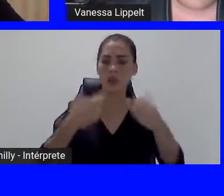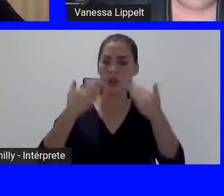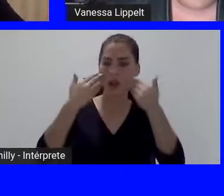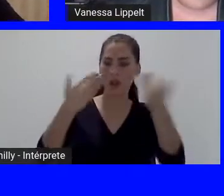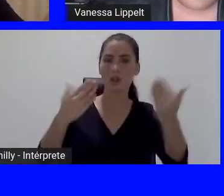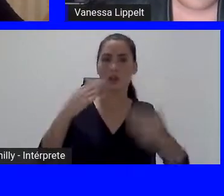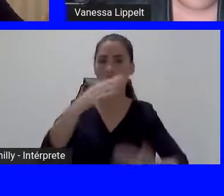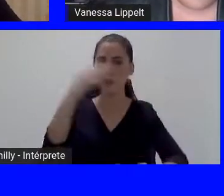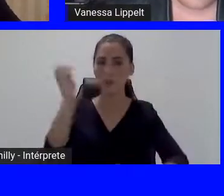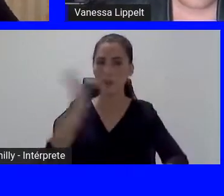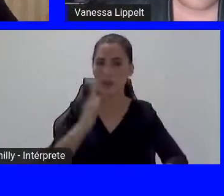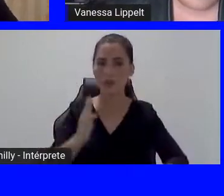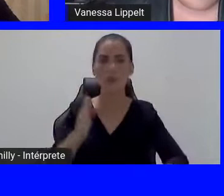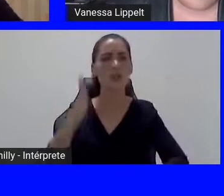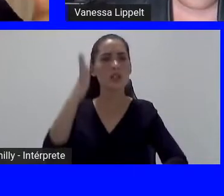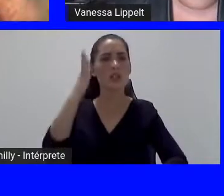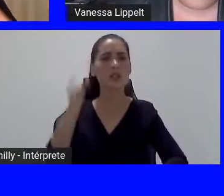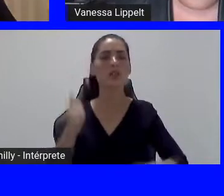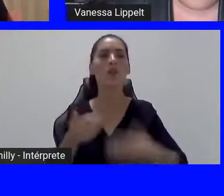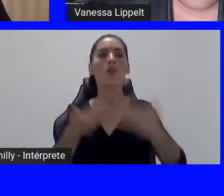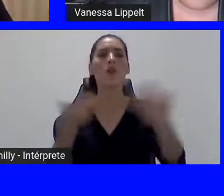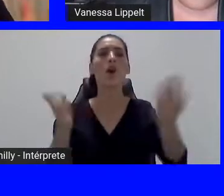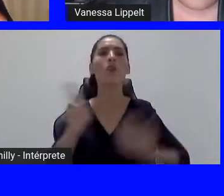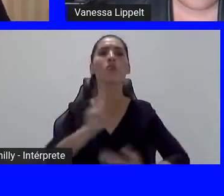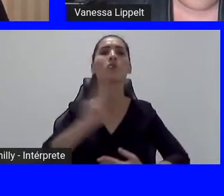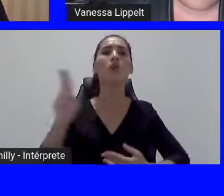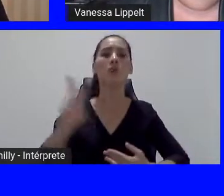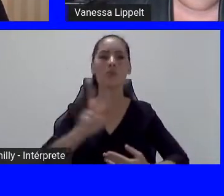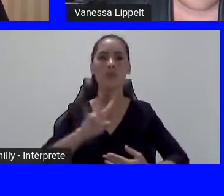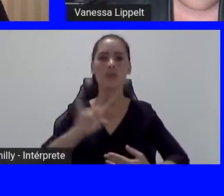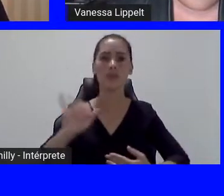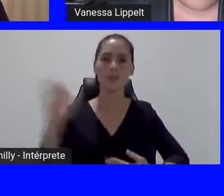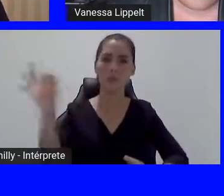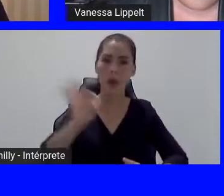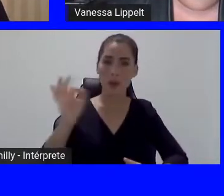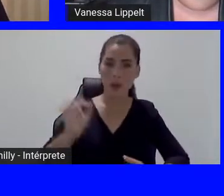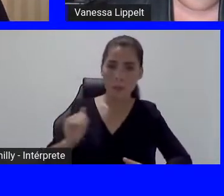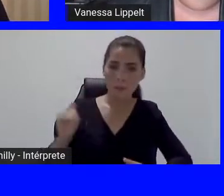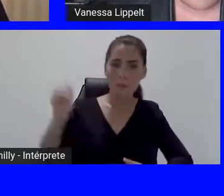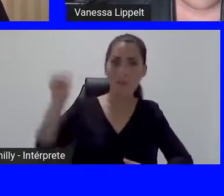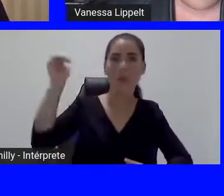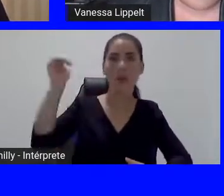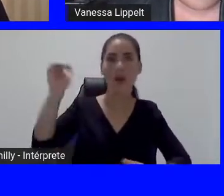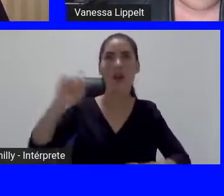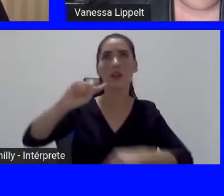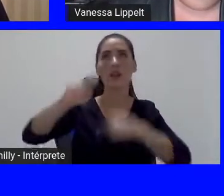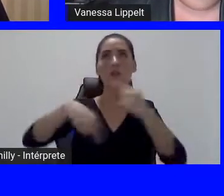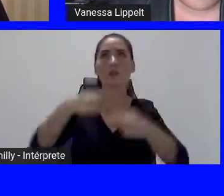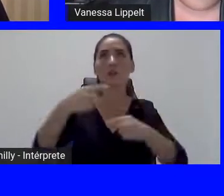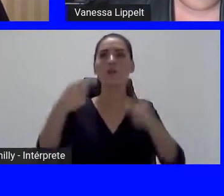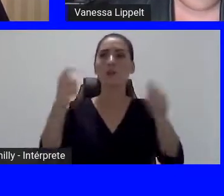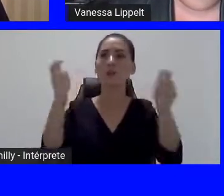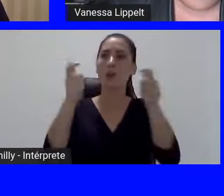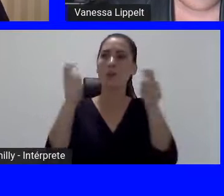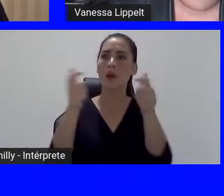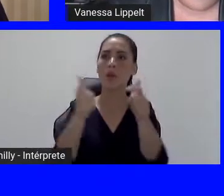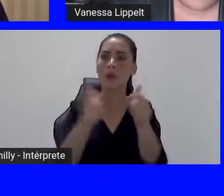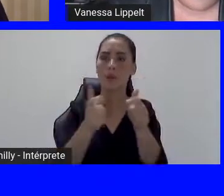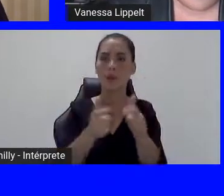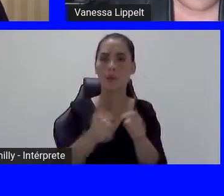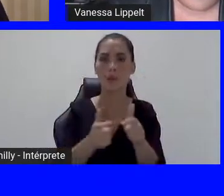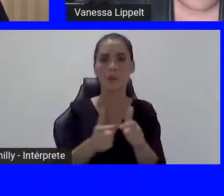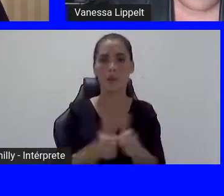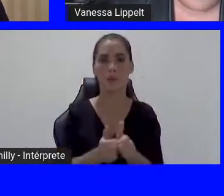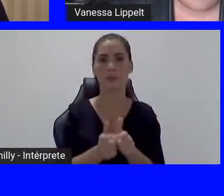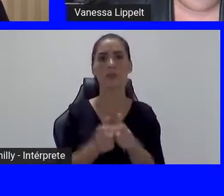nome realmente vai despontar e vai unir. Lá na frente vai haver um afunilamento. Sim, eu concordo, eu acredito que todos